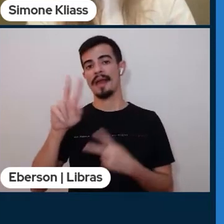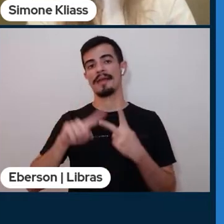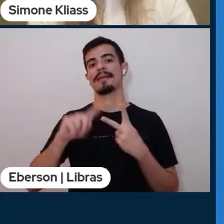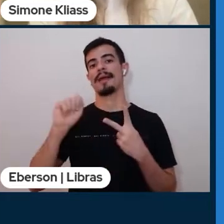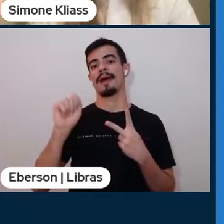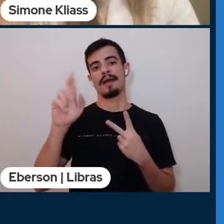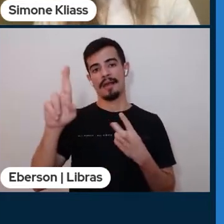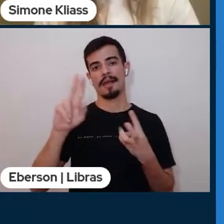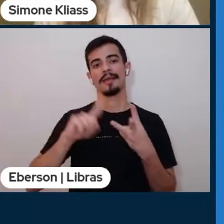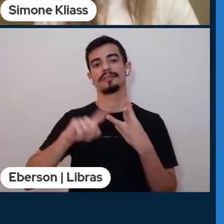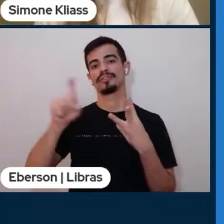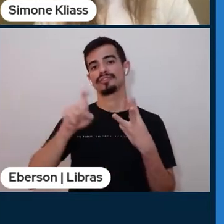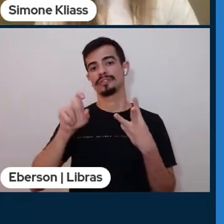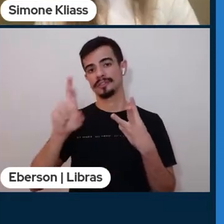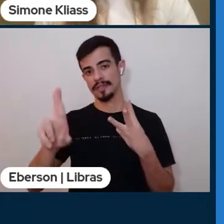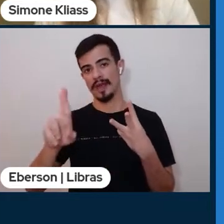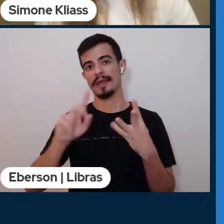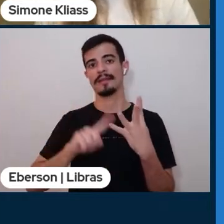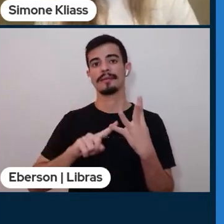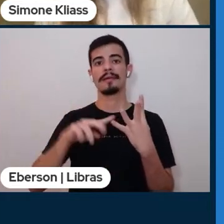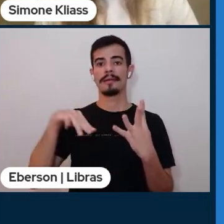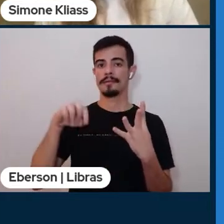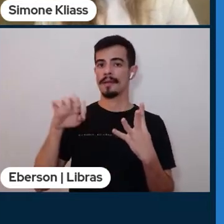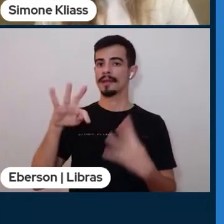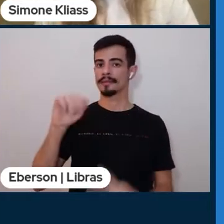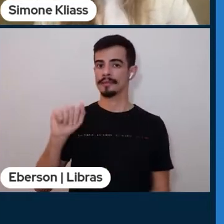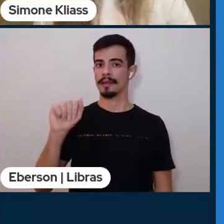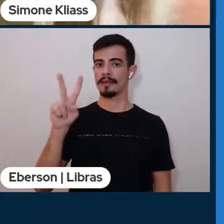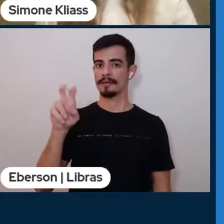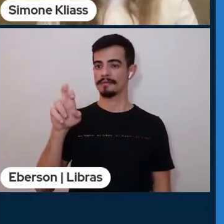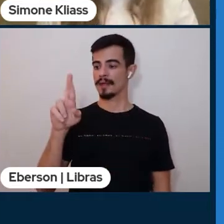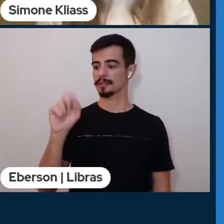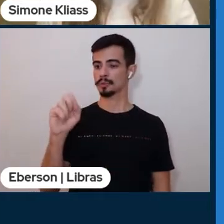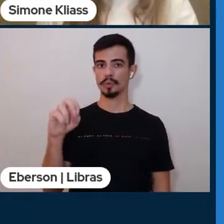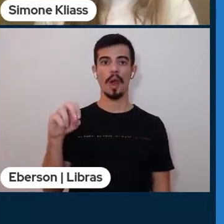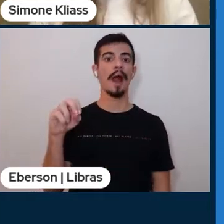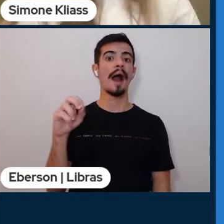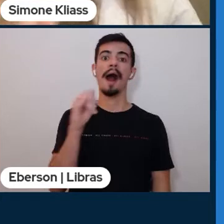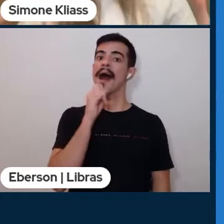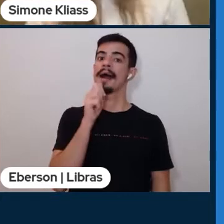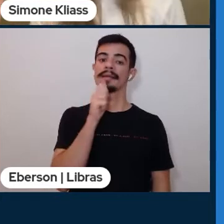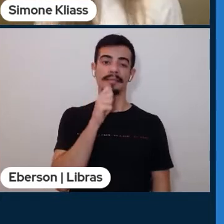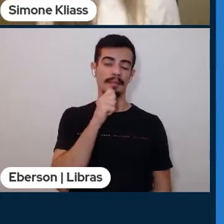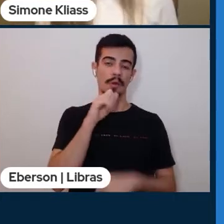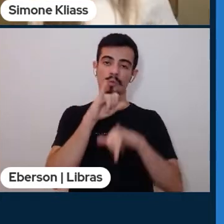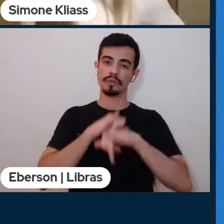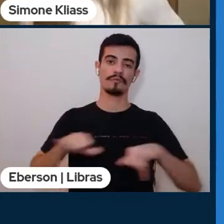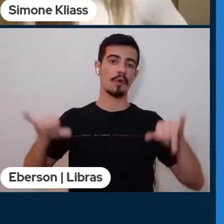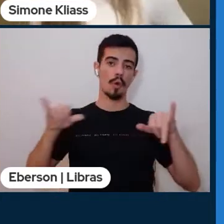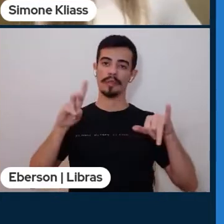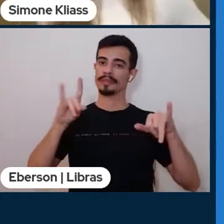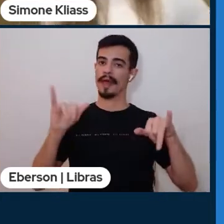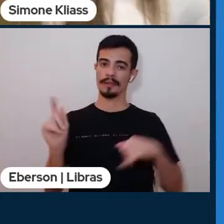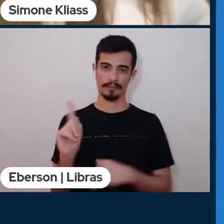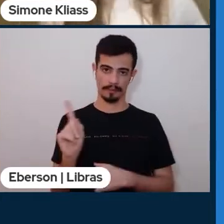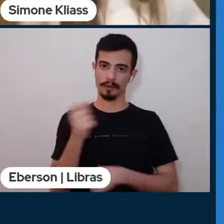metaverso a data ainda não foi divulgada o ano passado aconteceu em outubro então fiquem atentos porque de